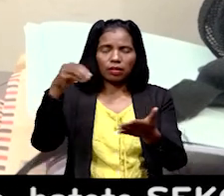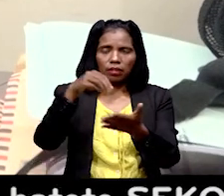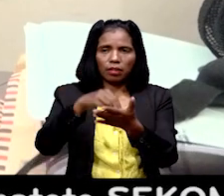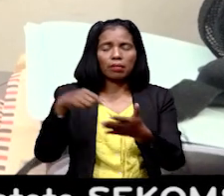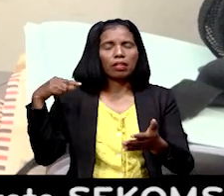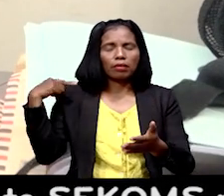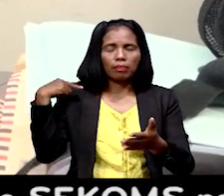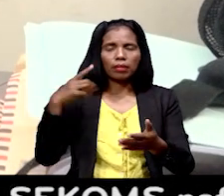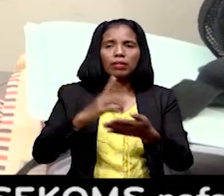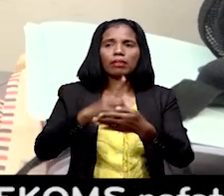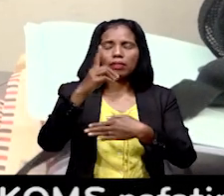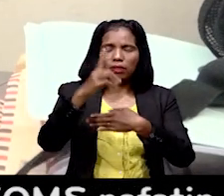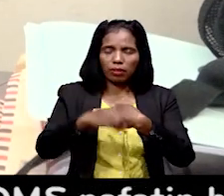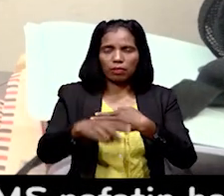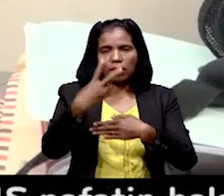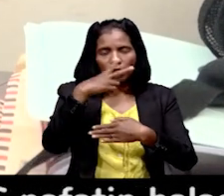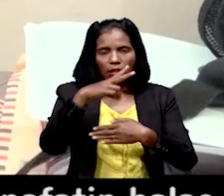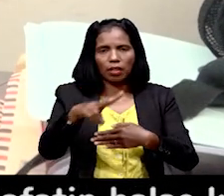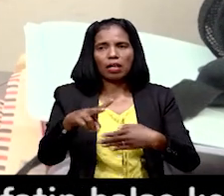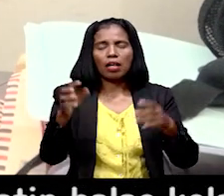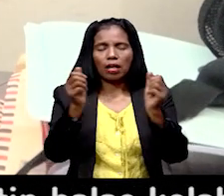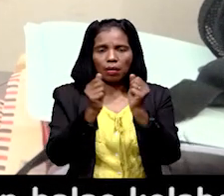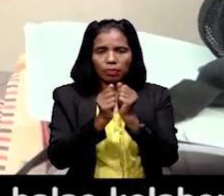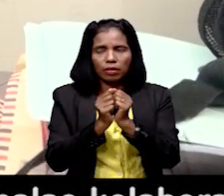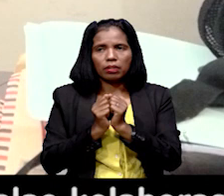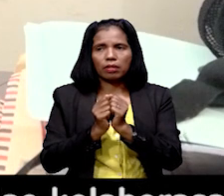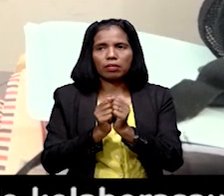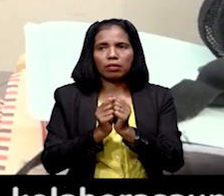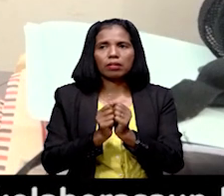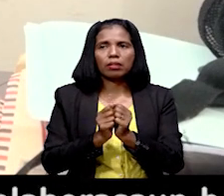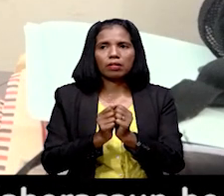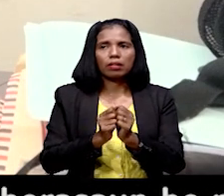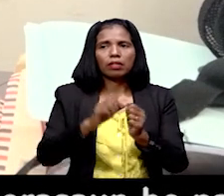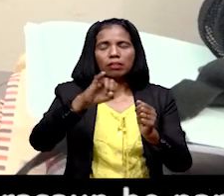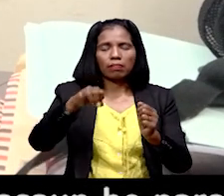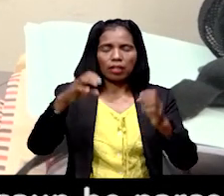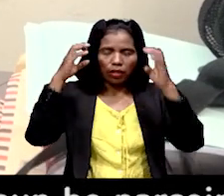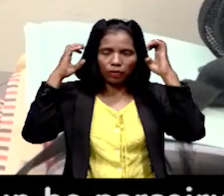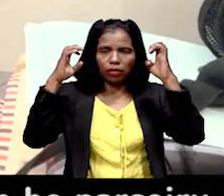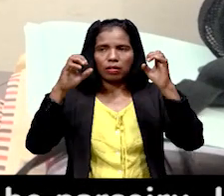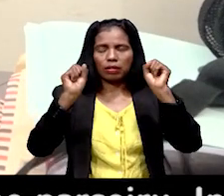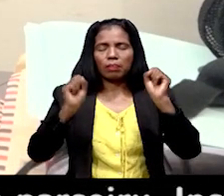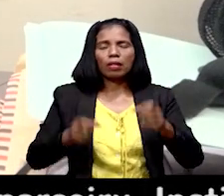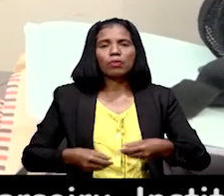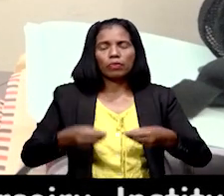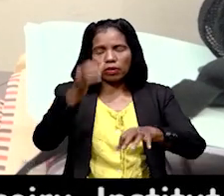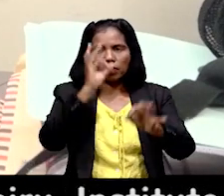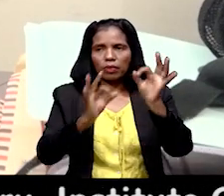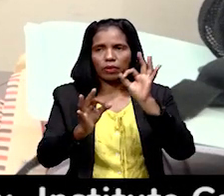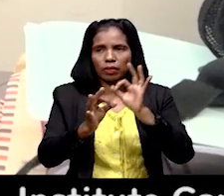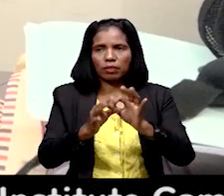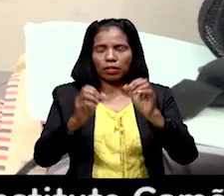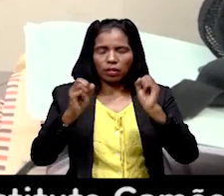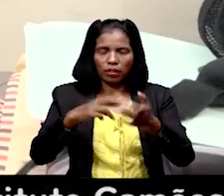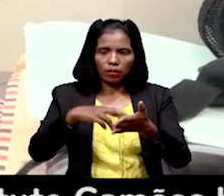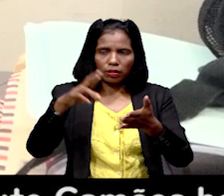e desenvolvimento curricular, neve acompanha mos usi Inspeção Geral da Educação. A Tuneber garante que a correção